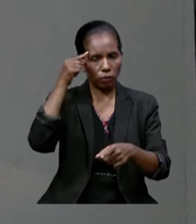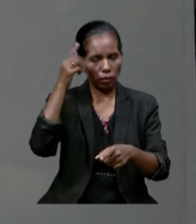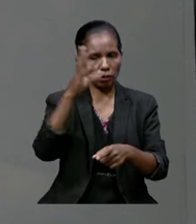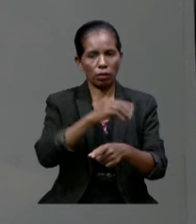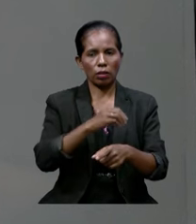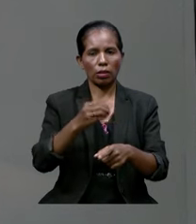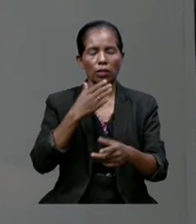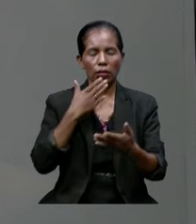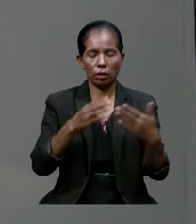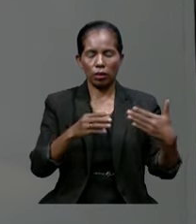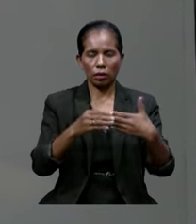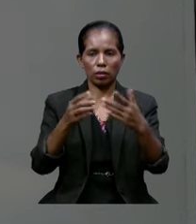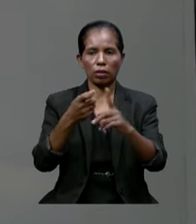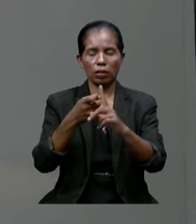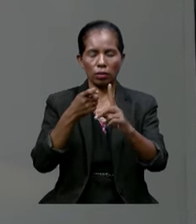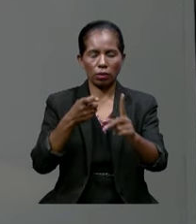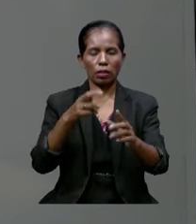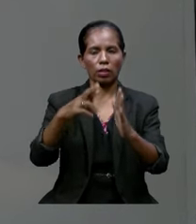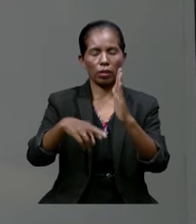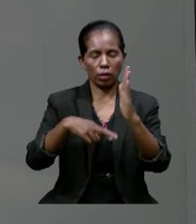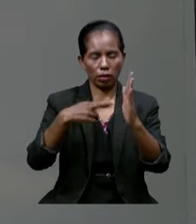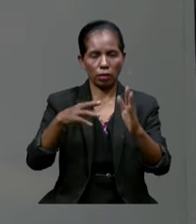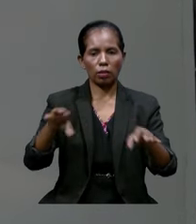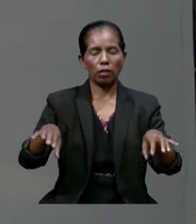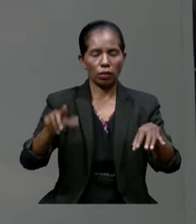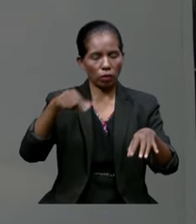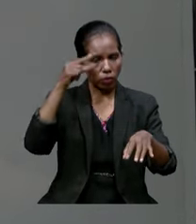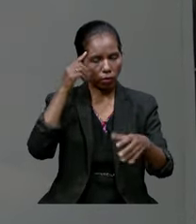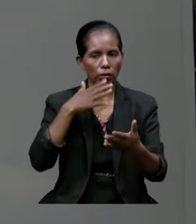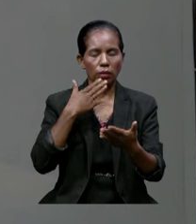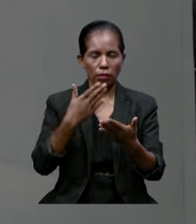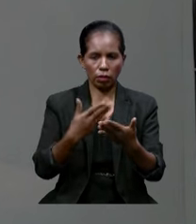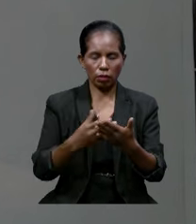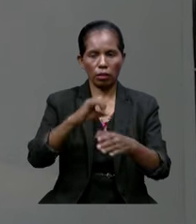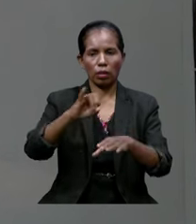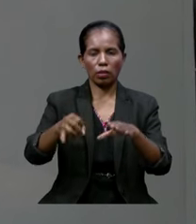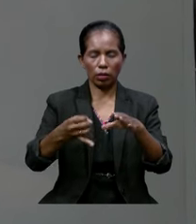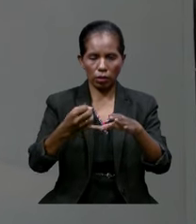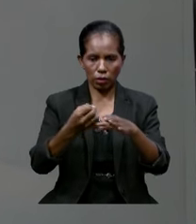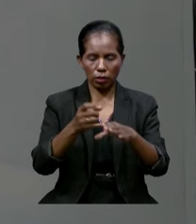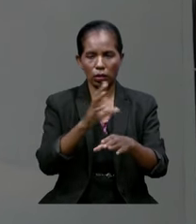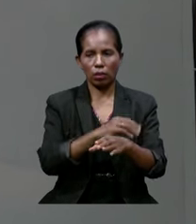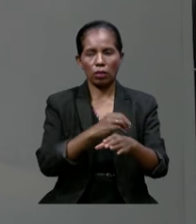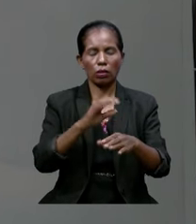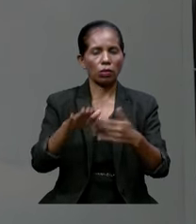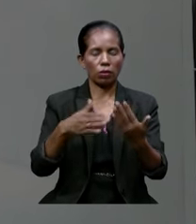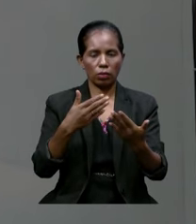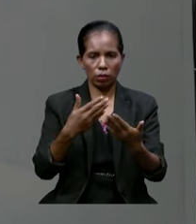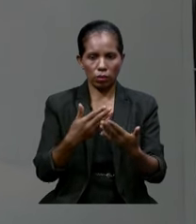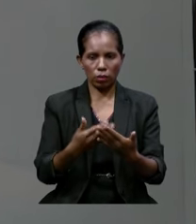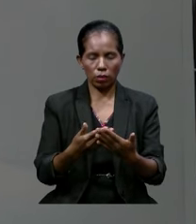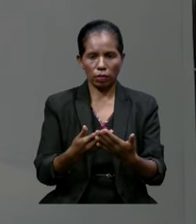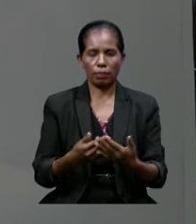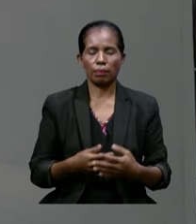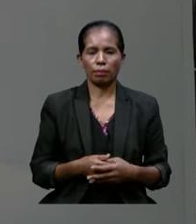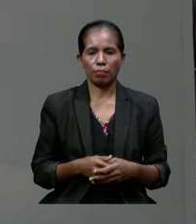será orientada pelos princípios de boa governação, de inclusão e pelo princípio que todos devem